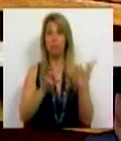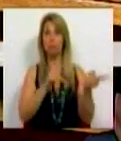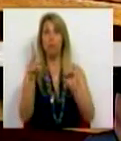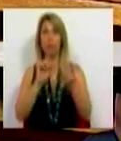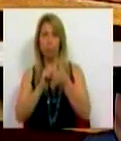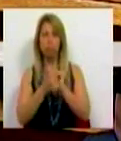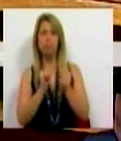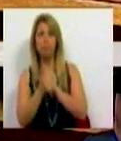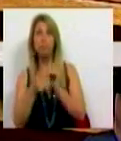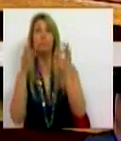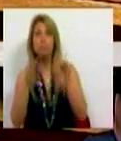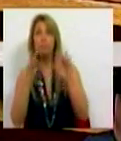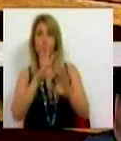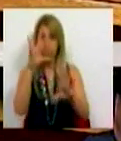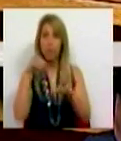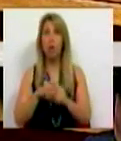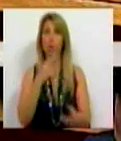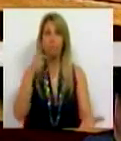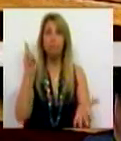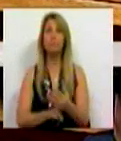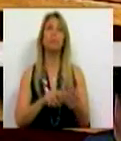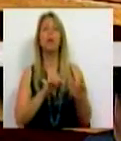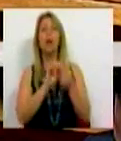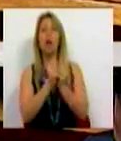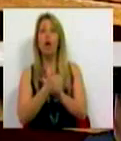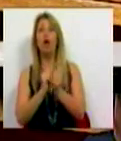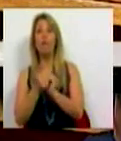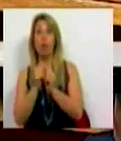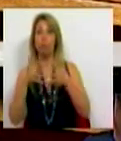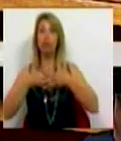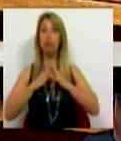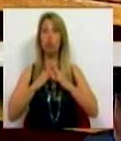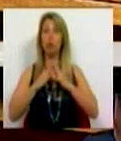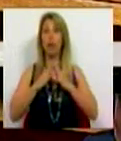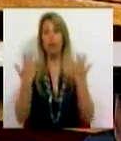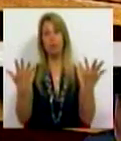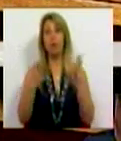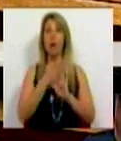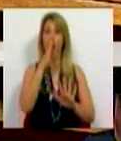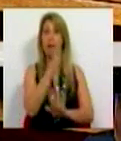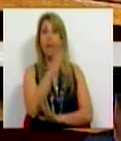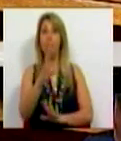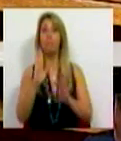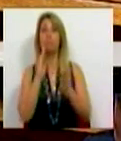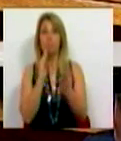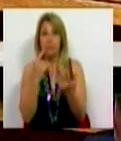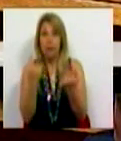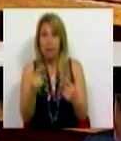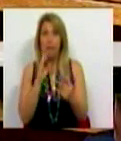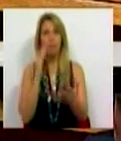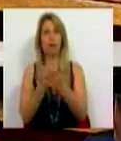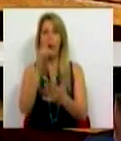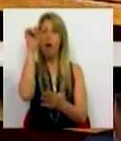e autênticas reformas, reformas estruturais que, implementadas, modificarão estruturalmente